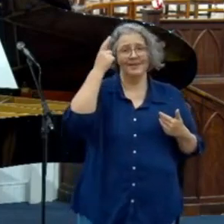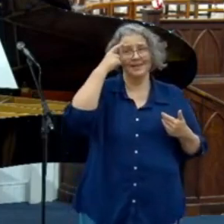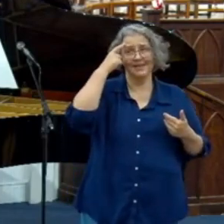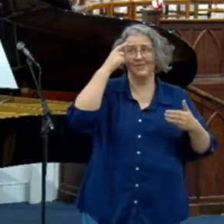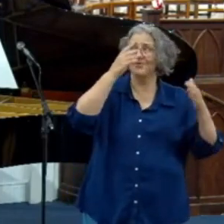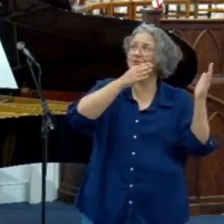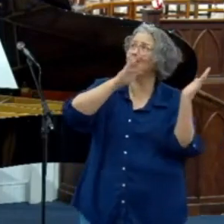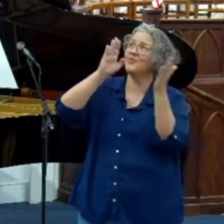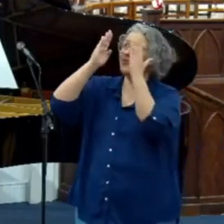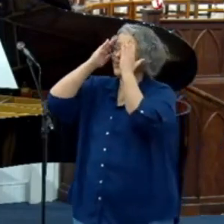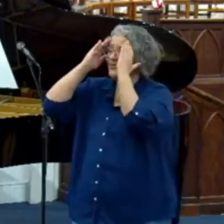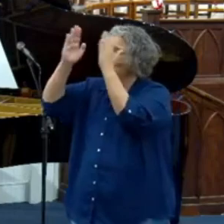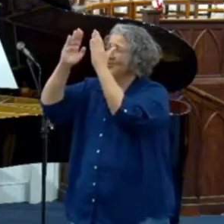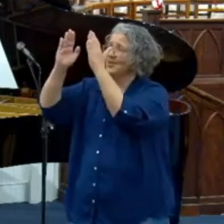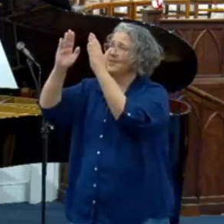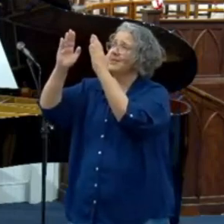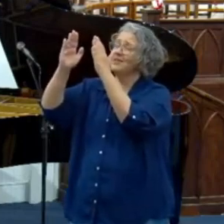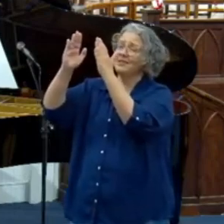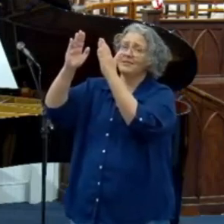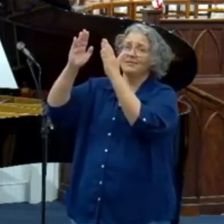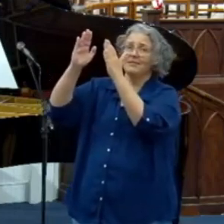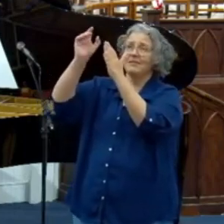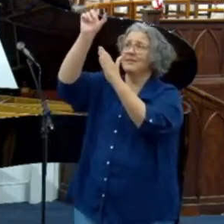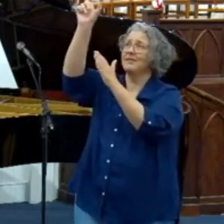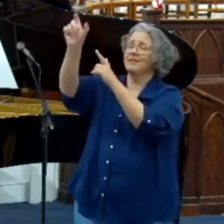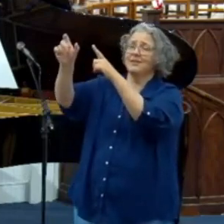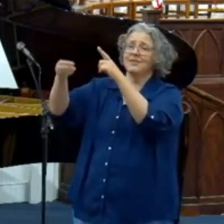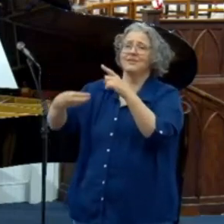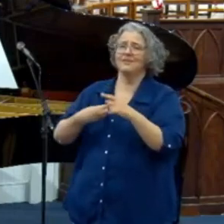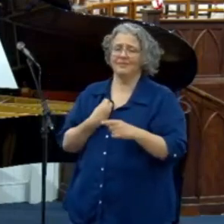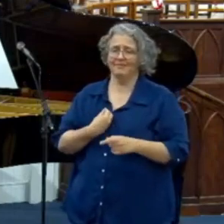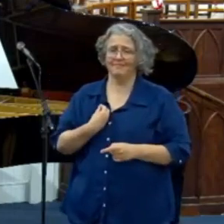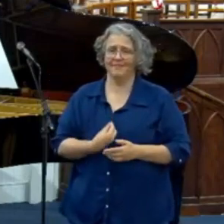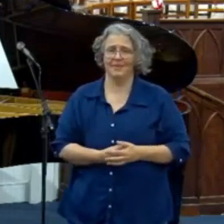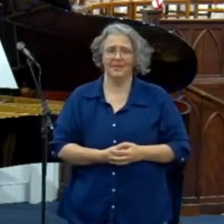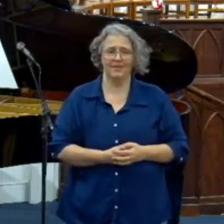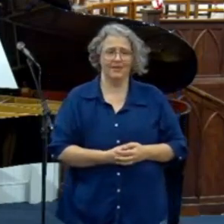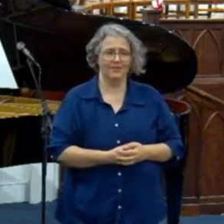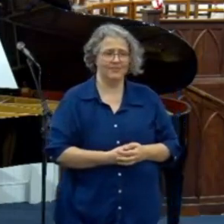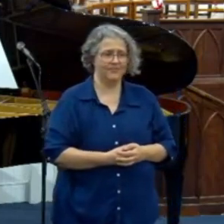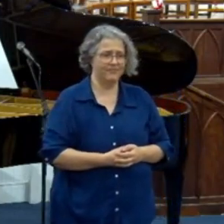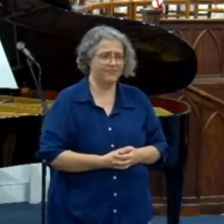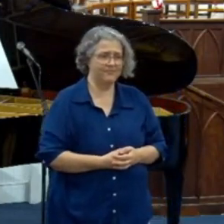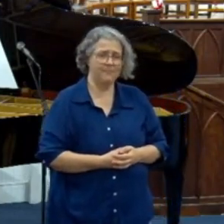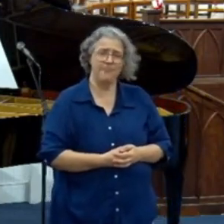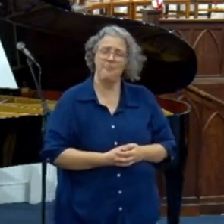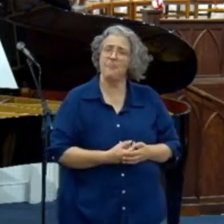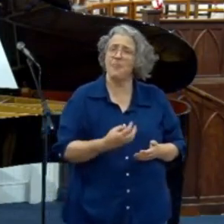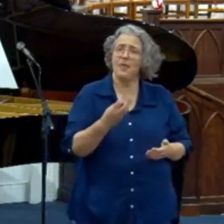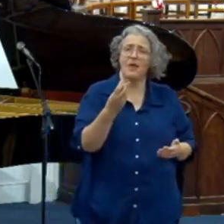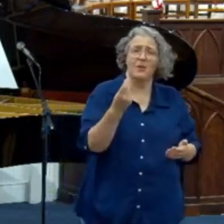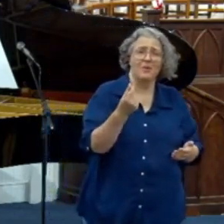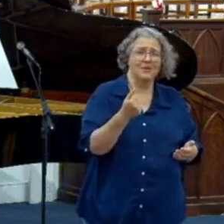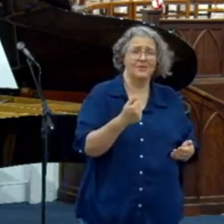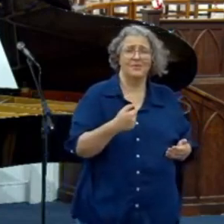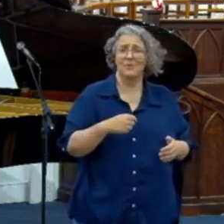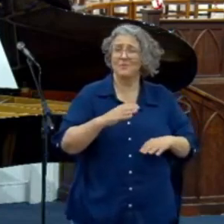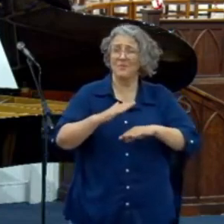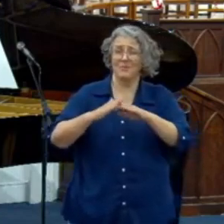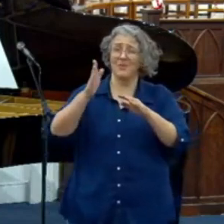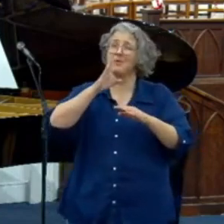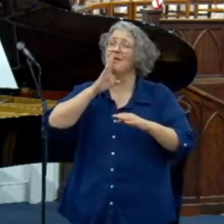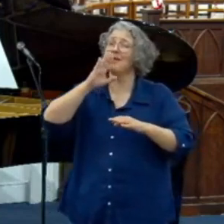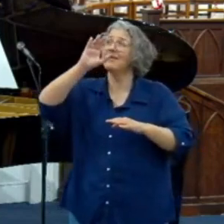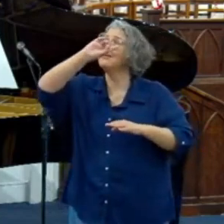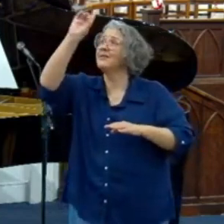pensamentos para Deus, em quem vive e se move. Quanto mais nós conhecemos a Deus,